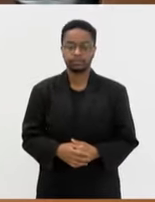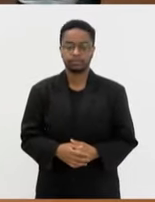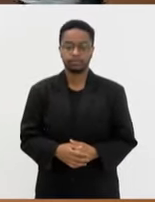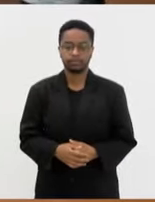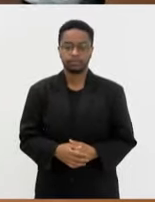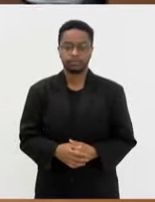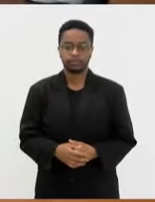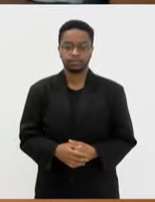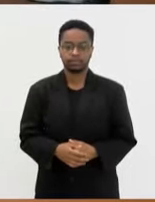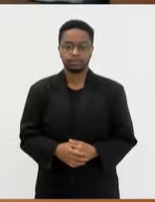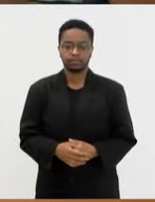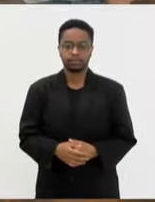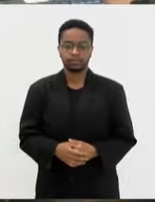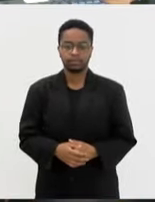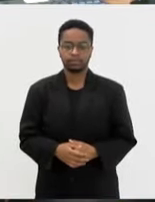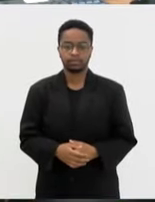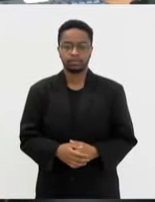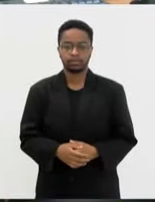reabilita60.contato.org.br.